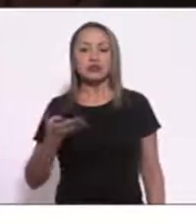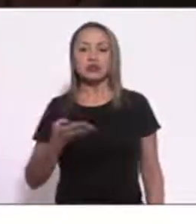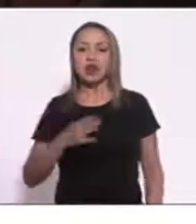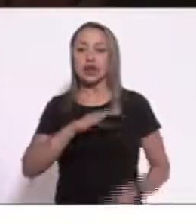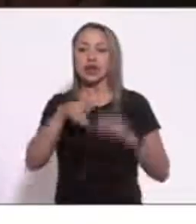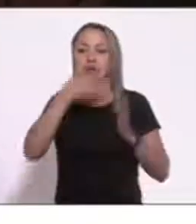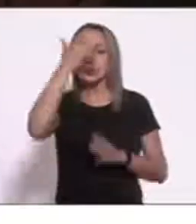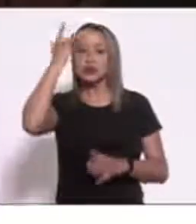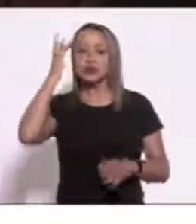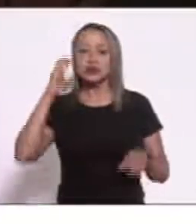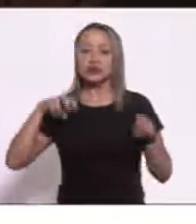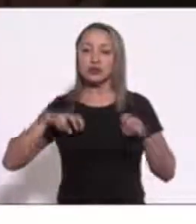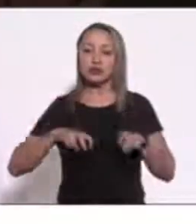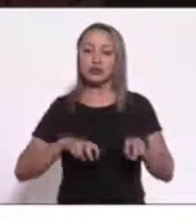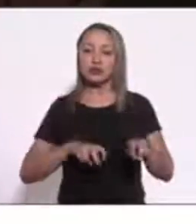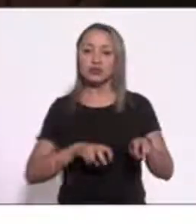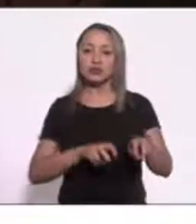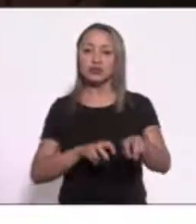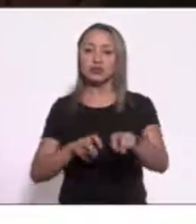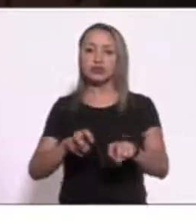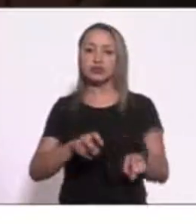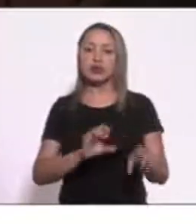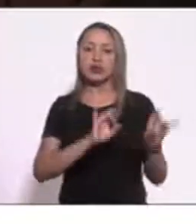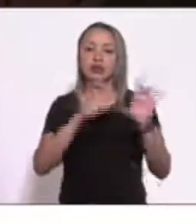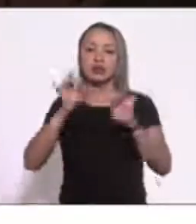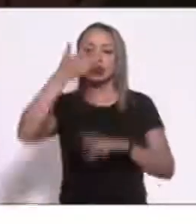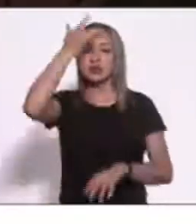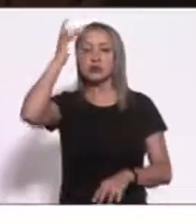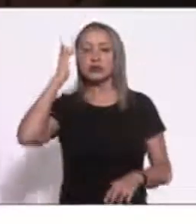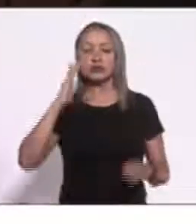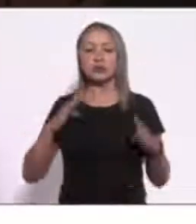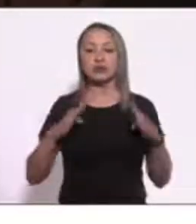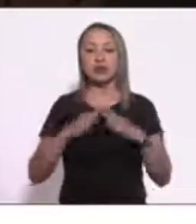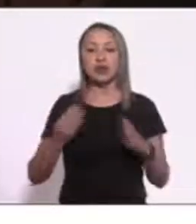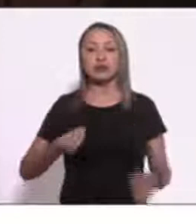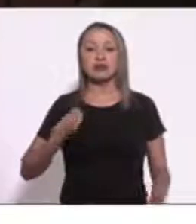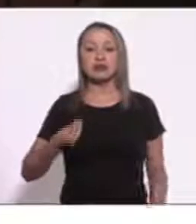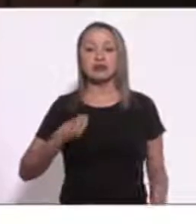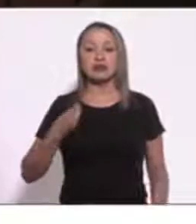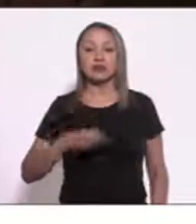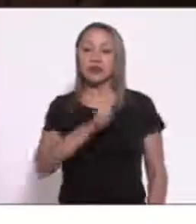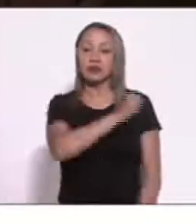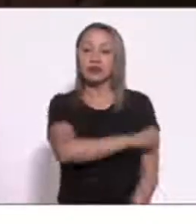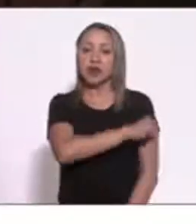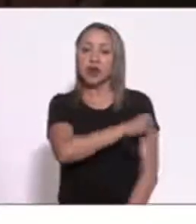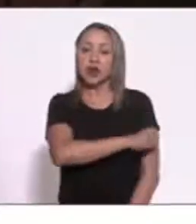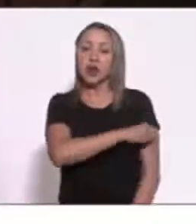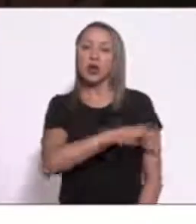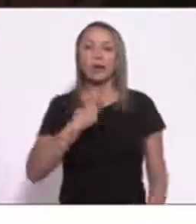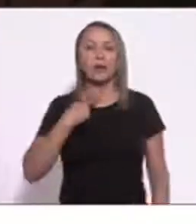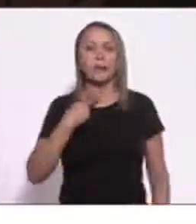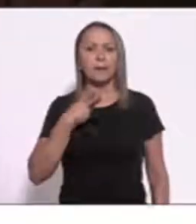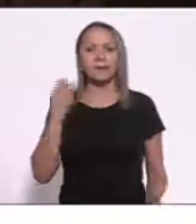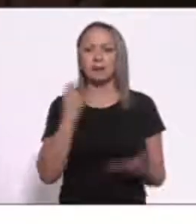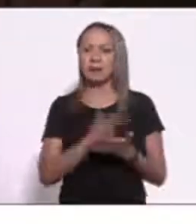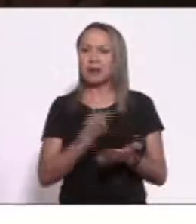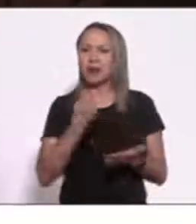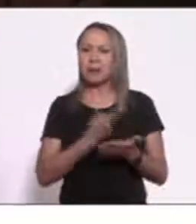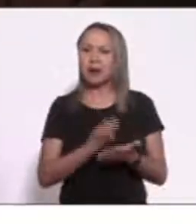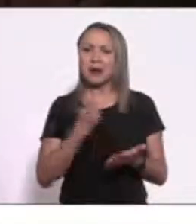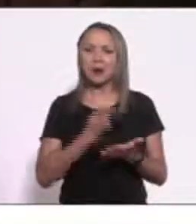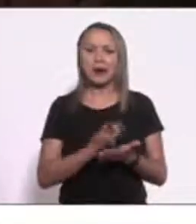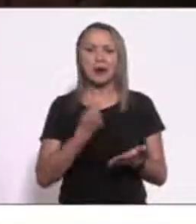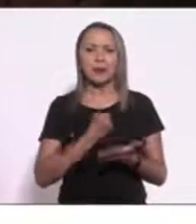ali, em especial aquele que mora no estado do Rio de Janeiro, não pode continuar arcando com esta